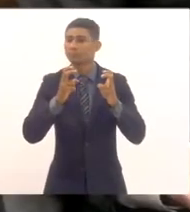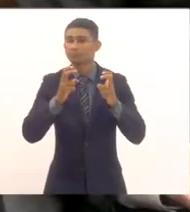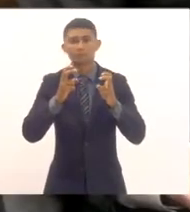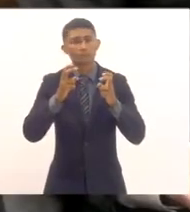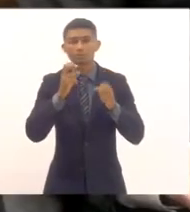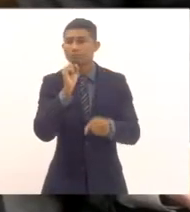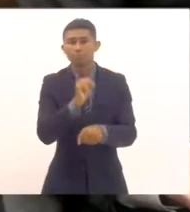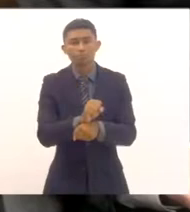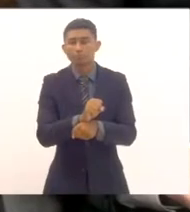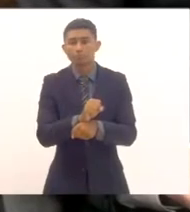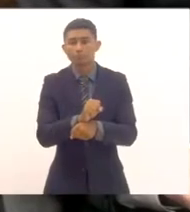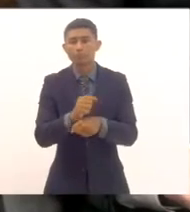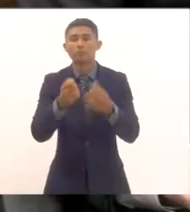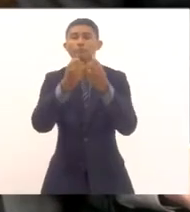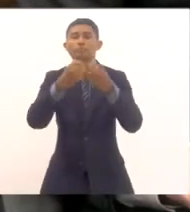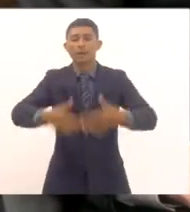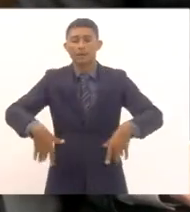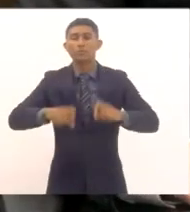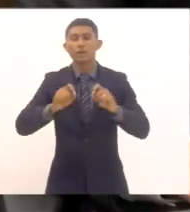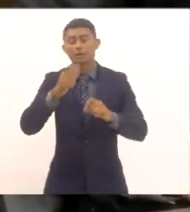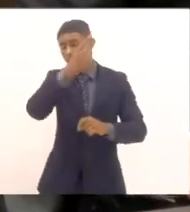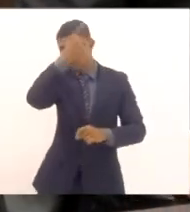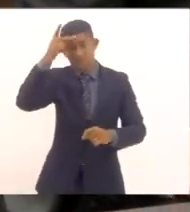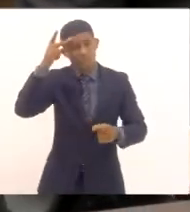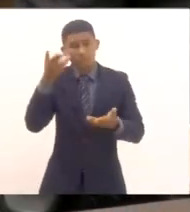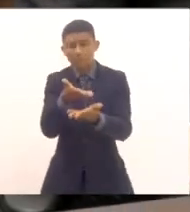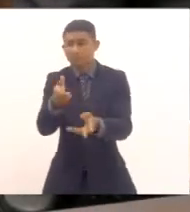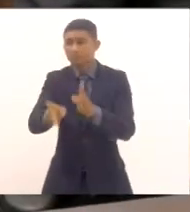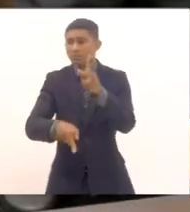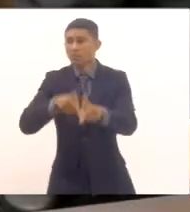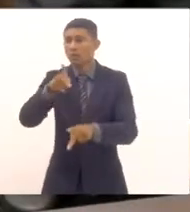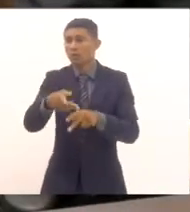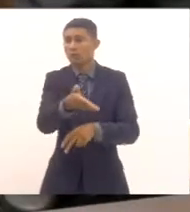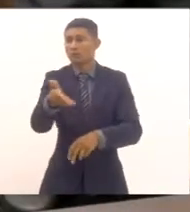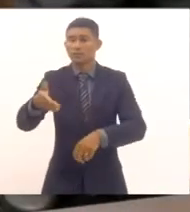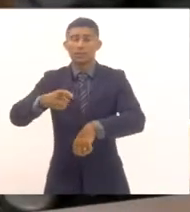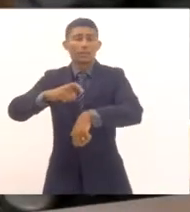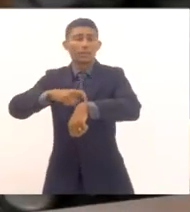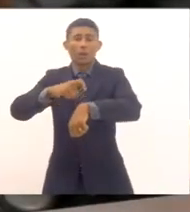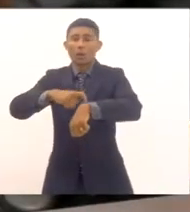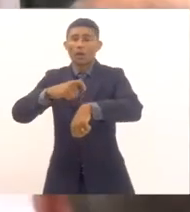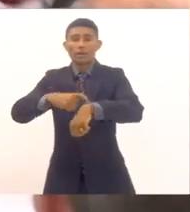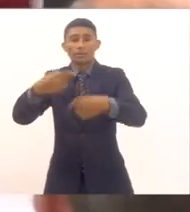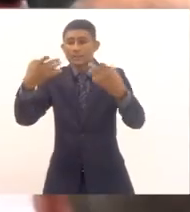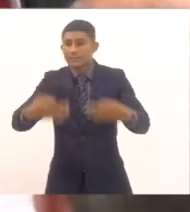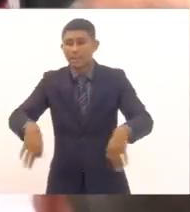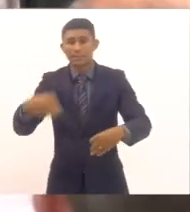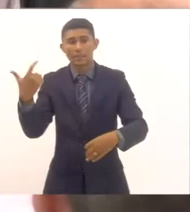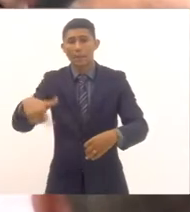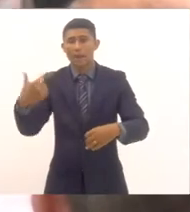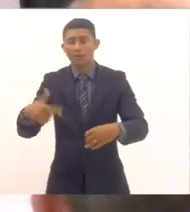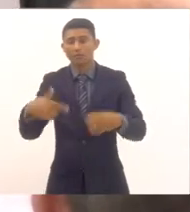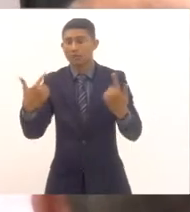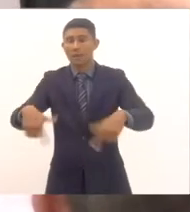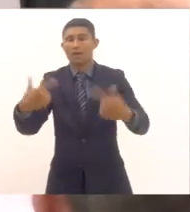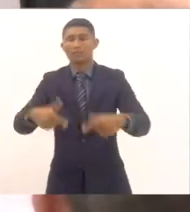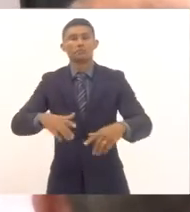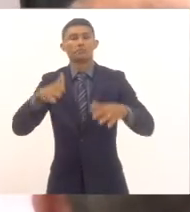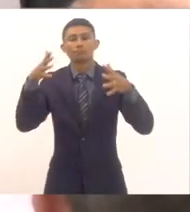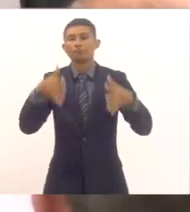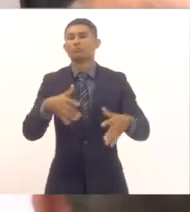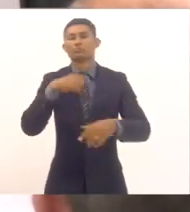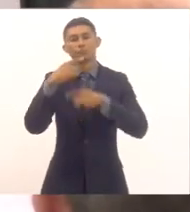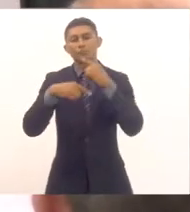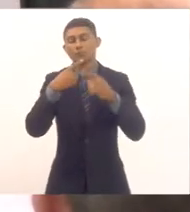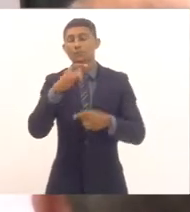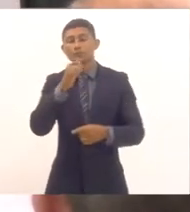é o usuário porque ele não consegue chegar no trabalho dele porque não tem a pontualidade então demora Às vezes o trem chegasse